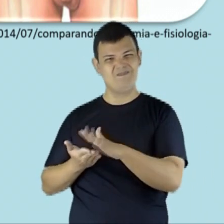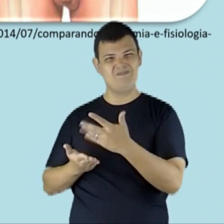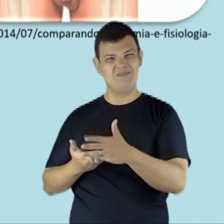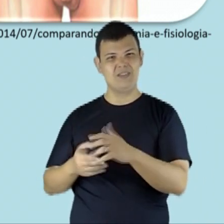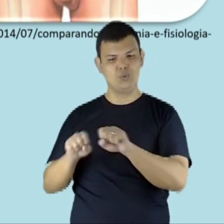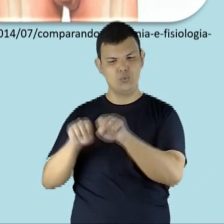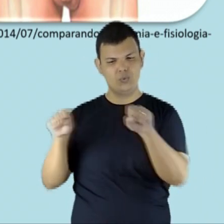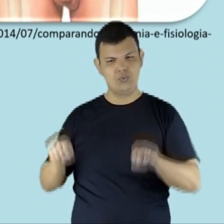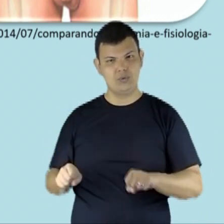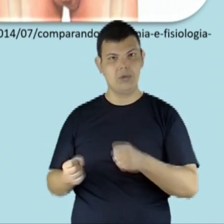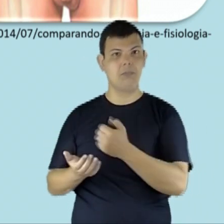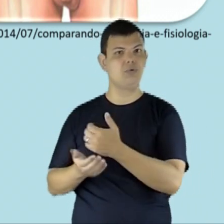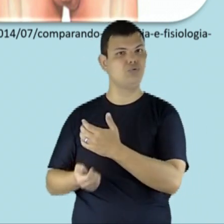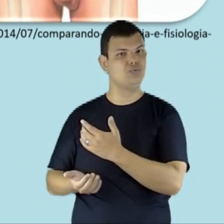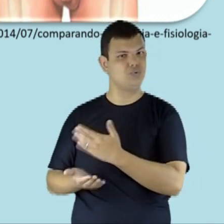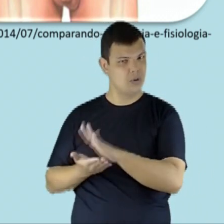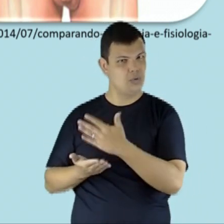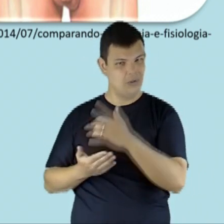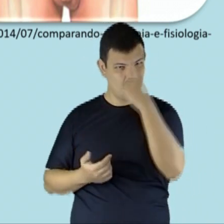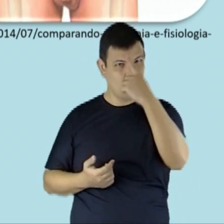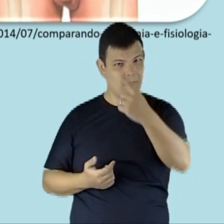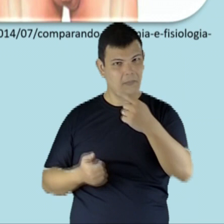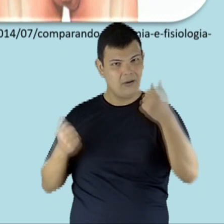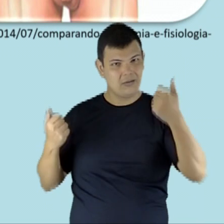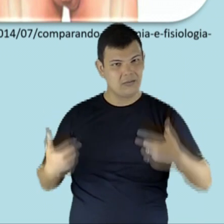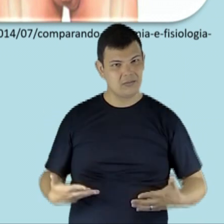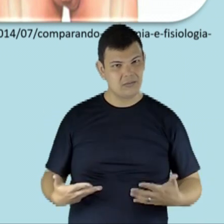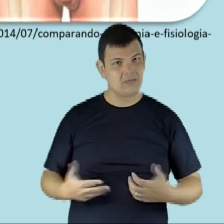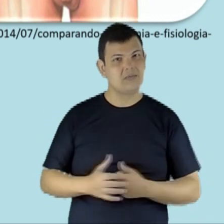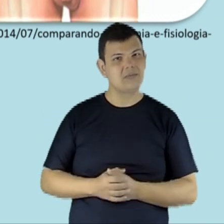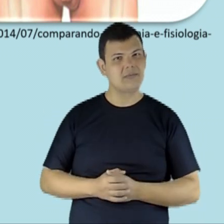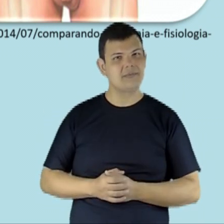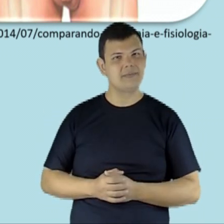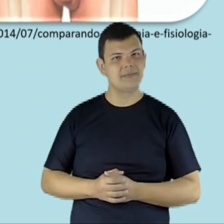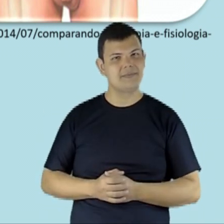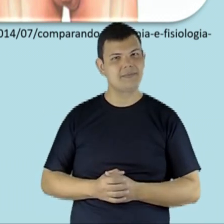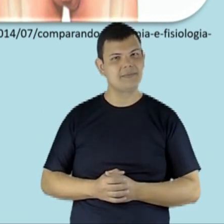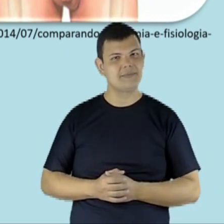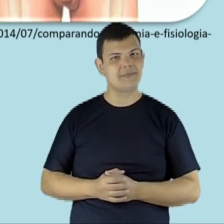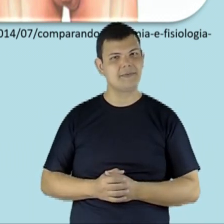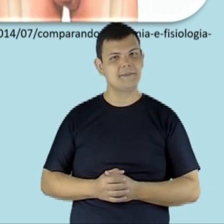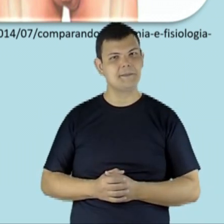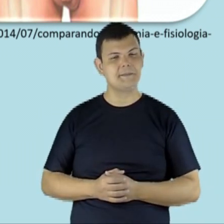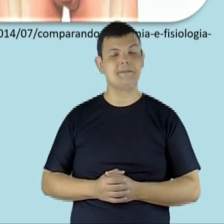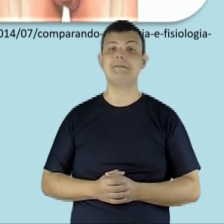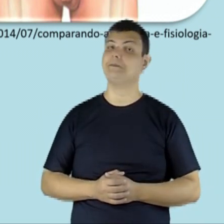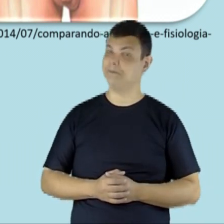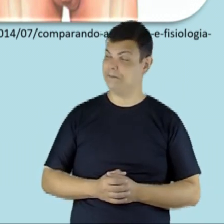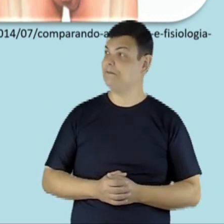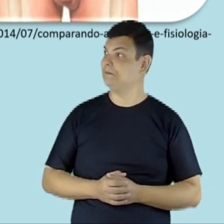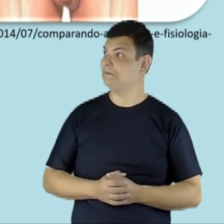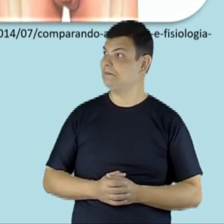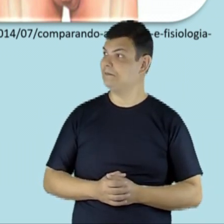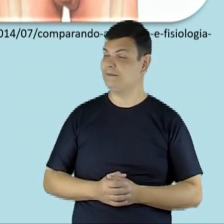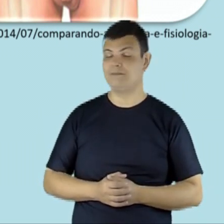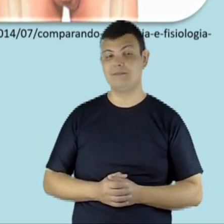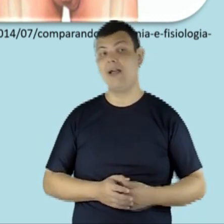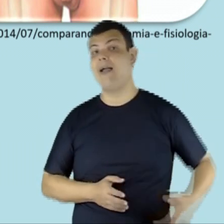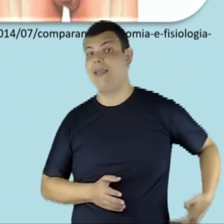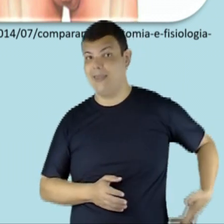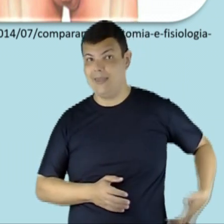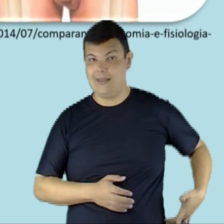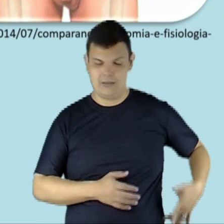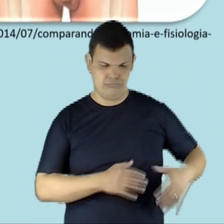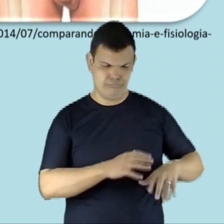sistema excretor. Você lembra aí como é que funciona? Vamos lá. Os rins